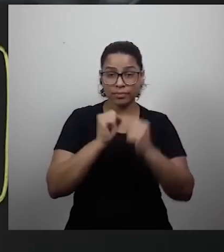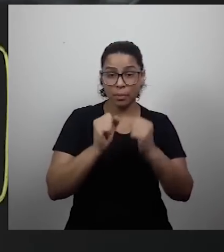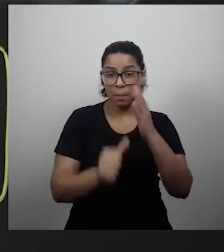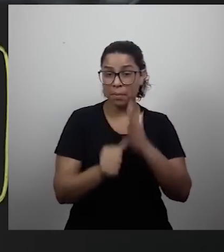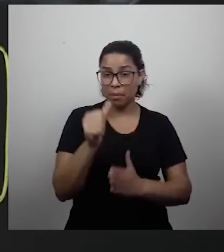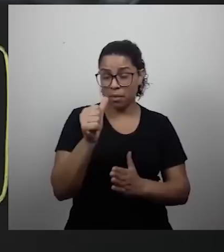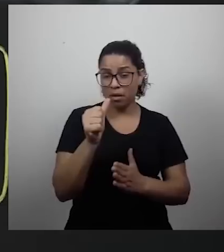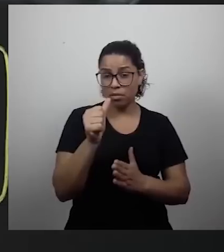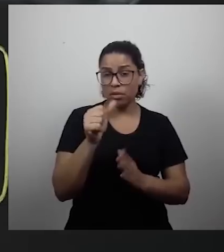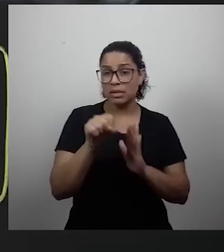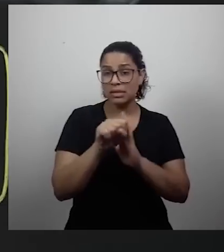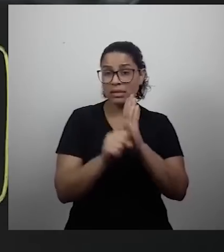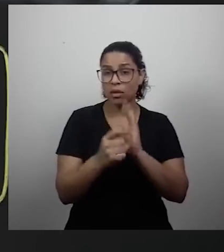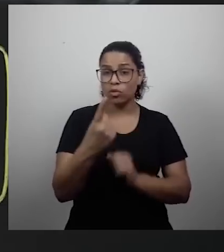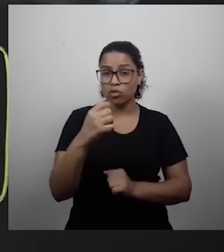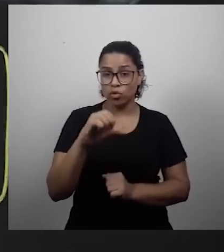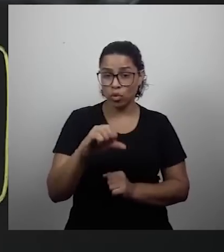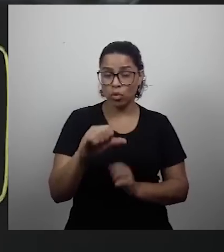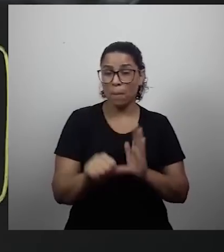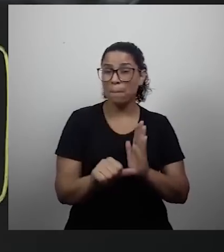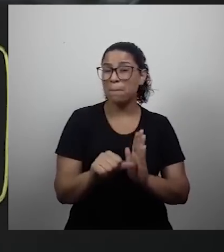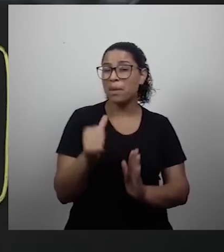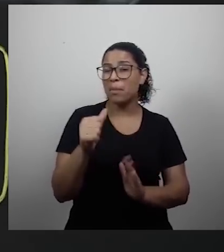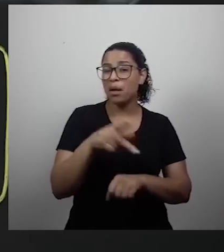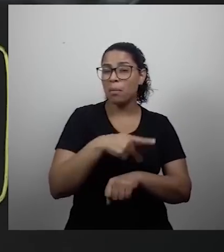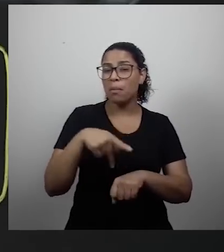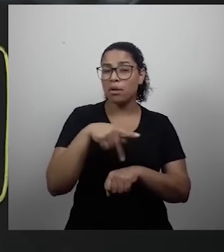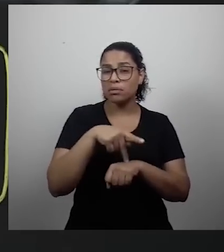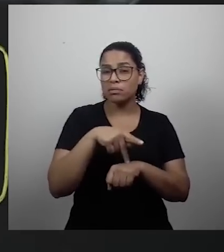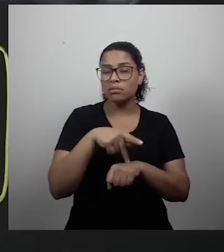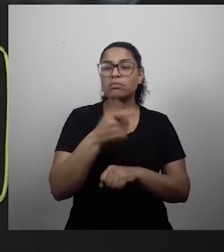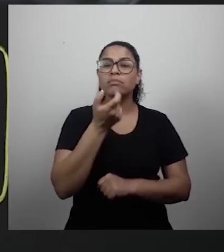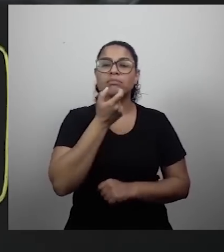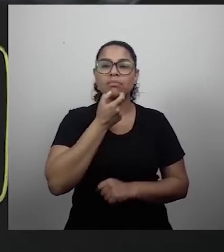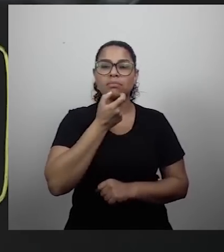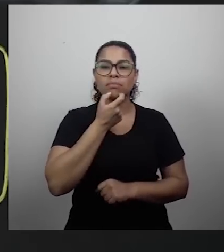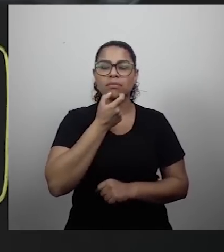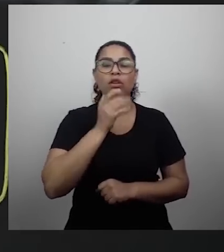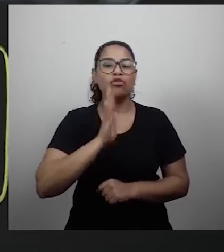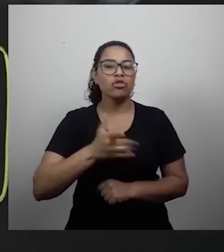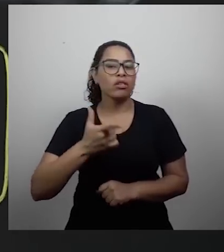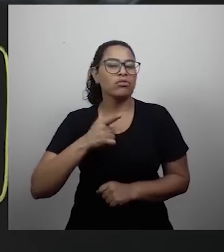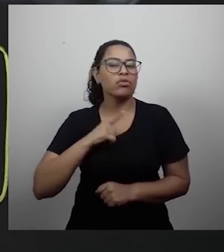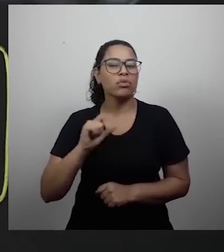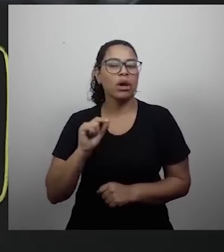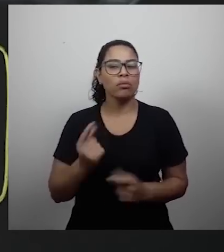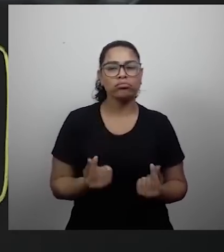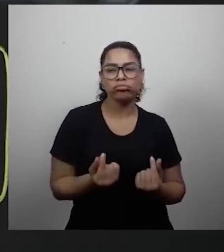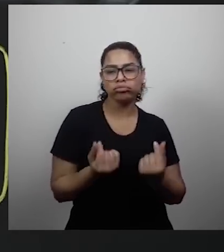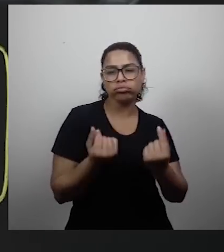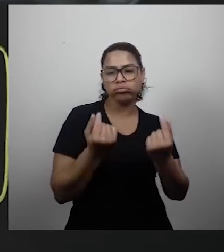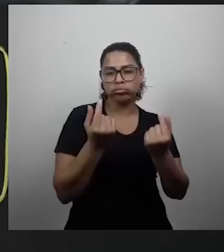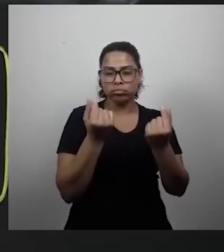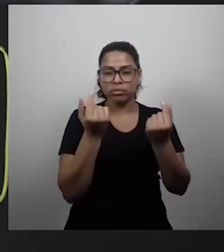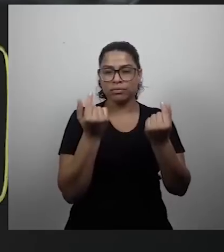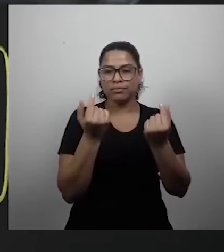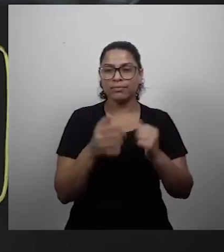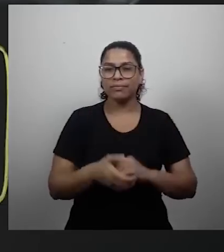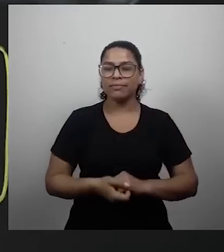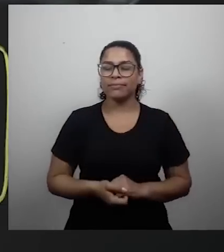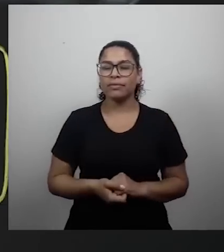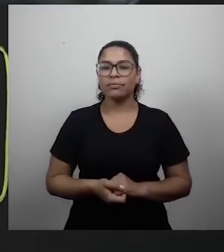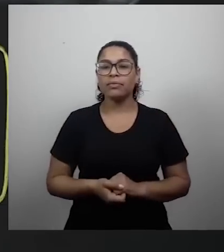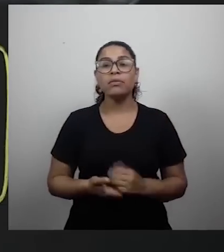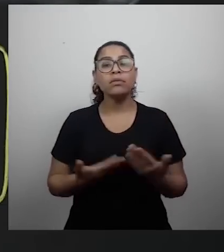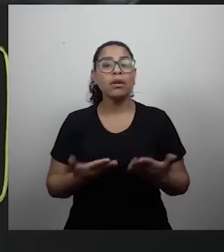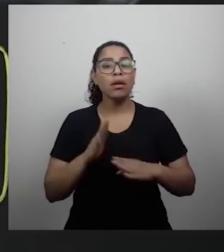Inglaterra do século XVIII por essas razões, porque já havia uma burguesia poderosa e ali havia algumas invenções que contribuíram para